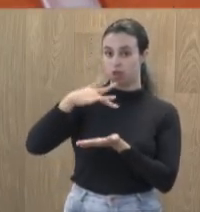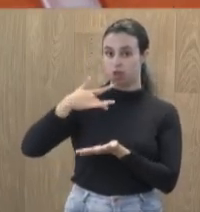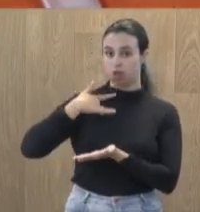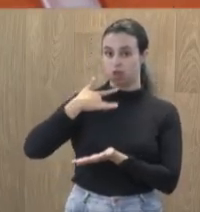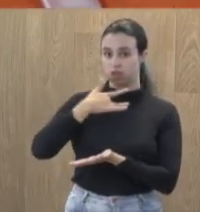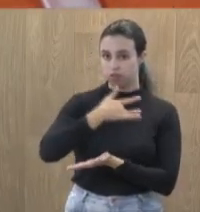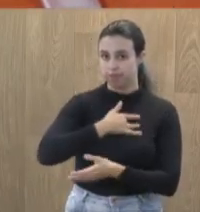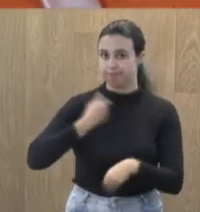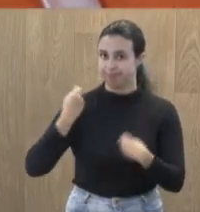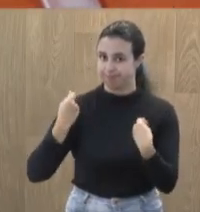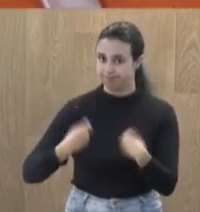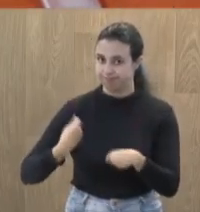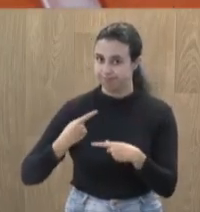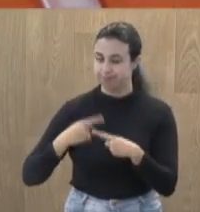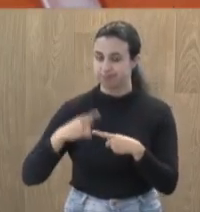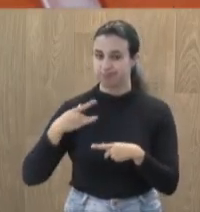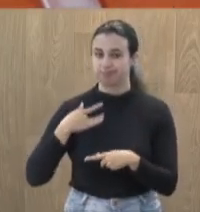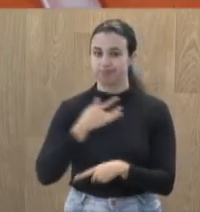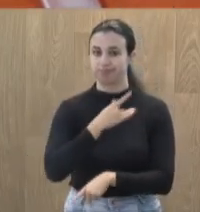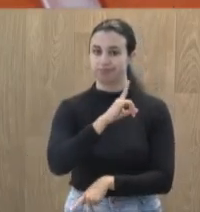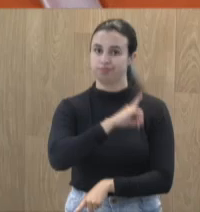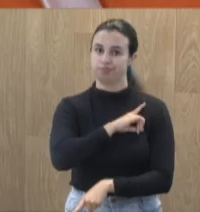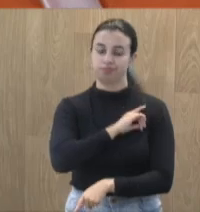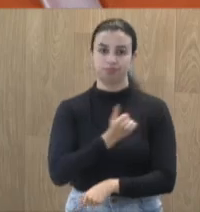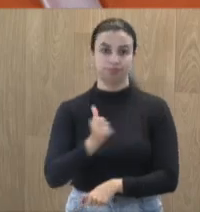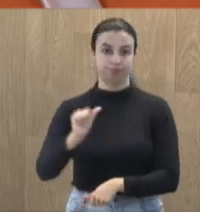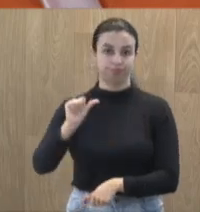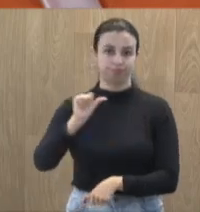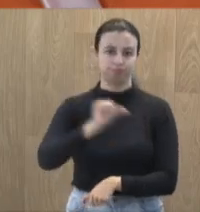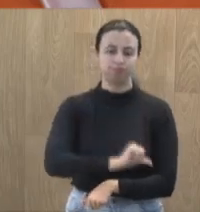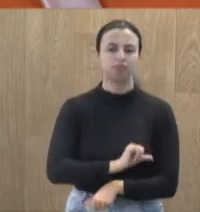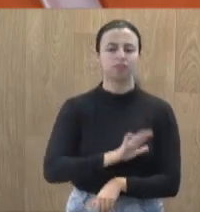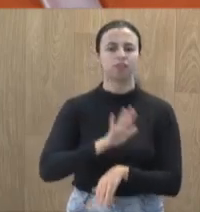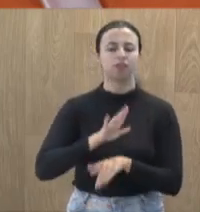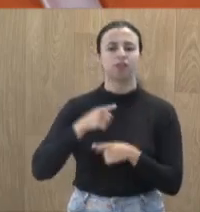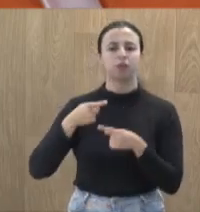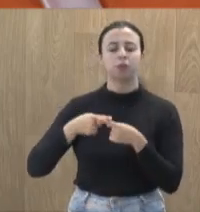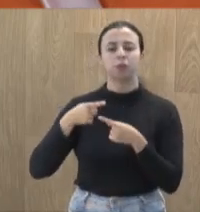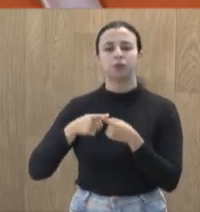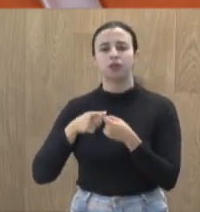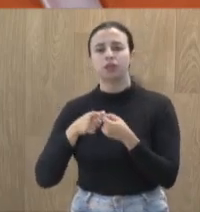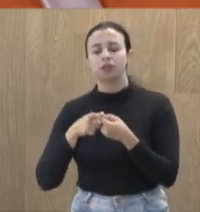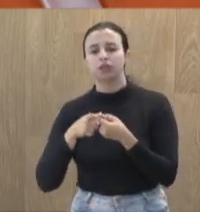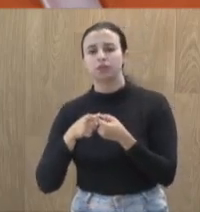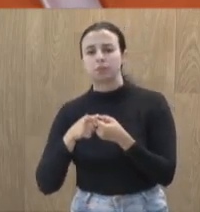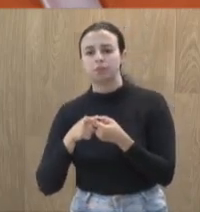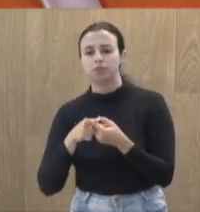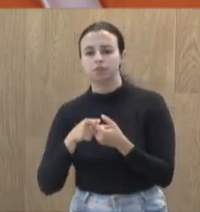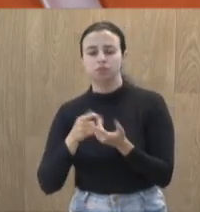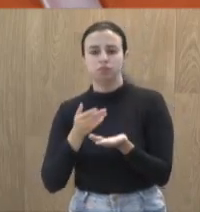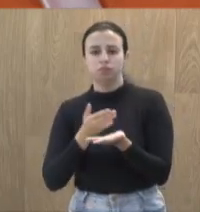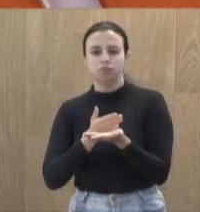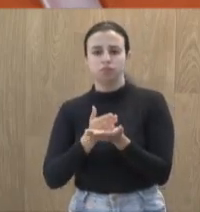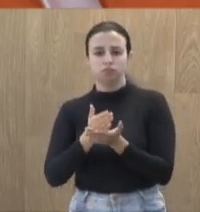caos, mas por que não começar pela educação?